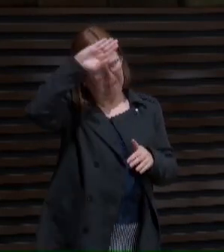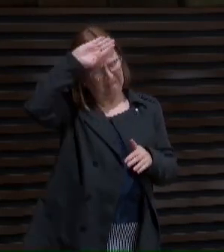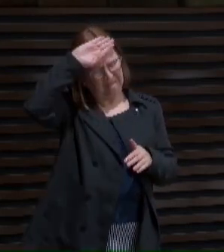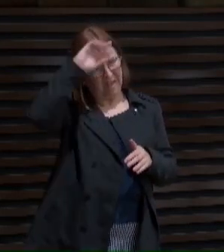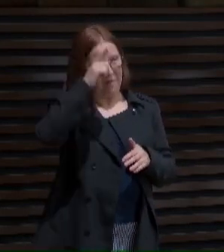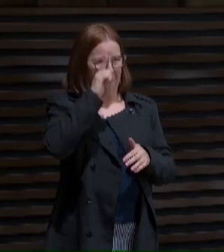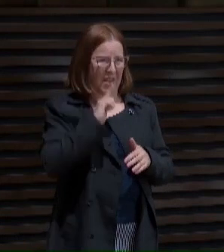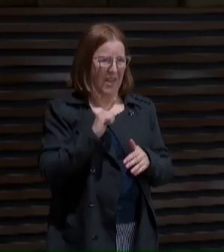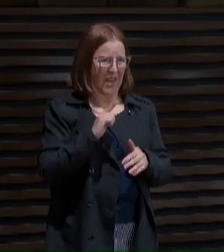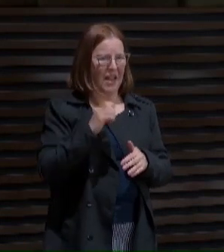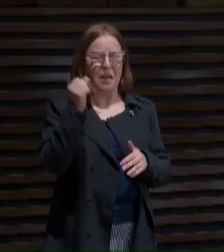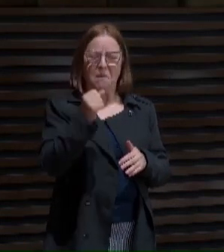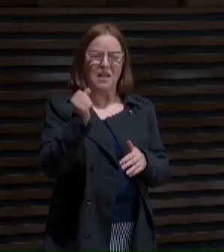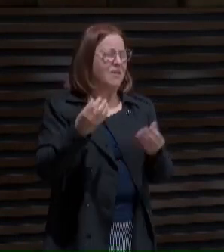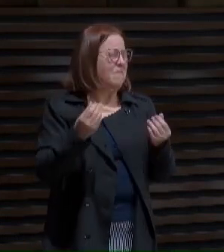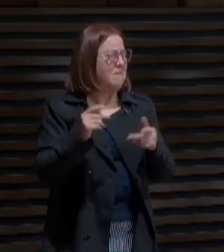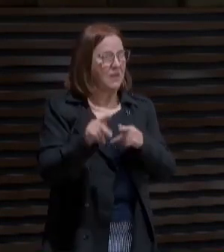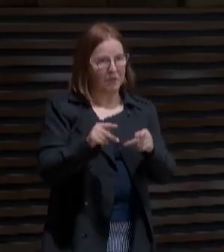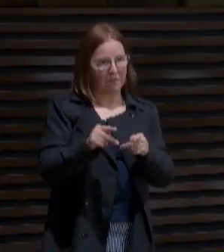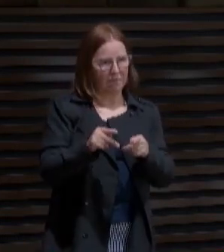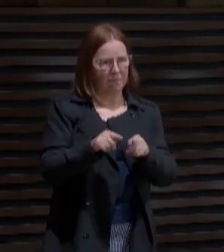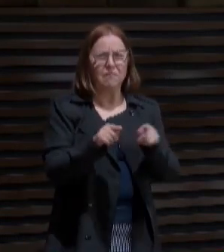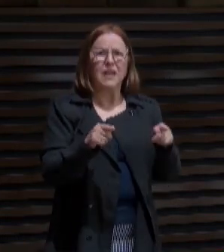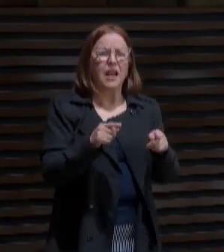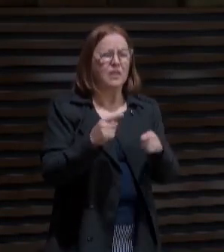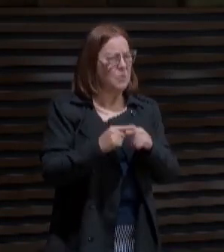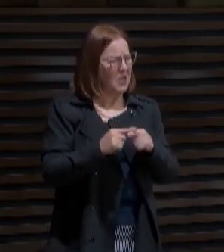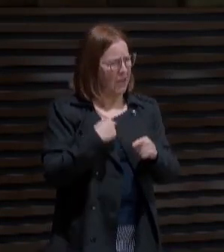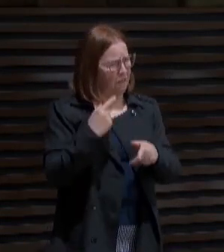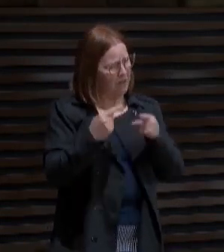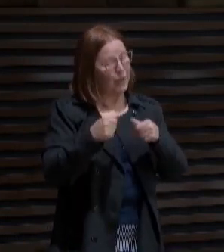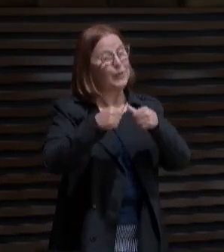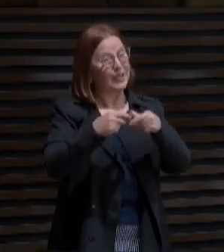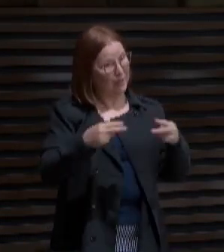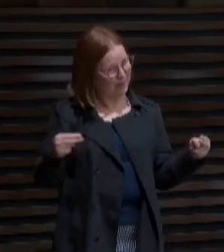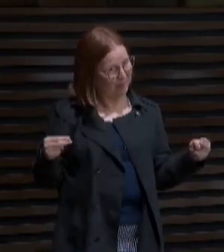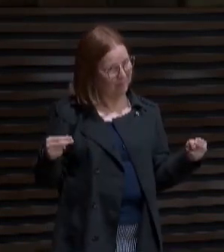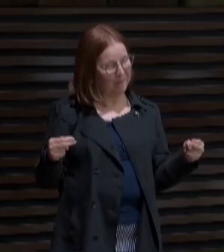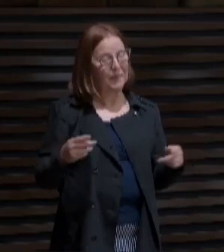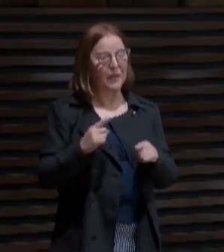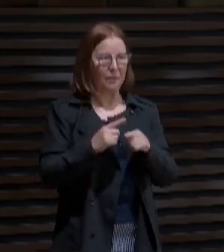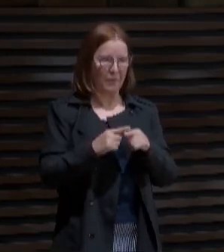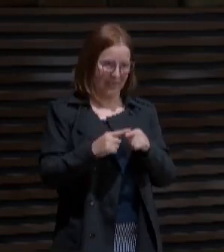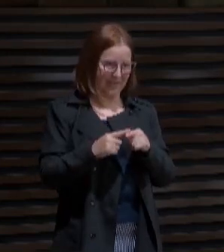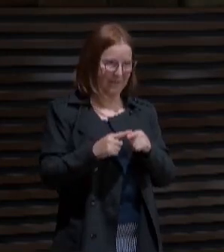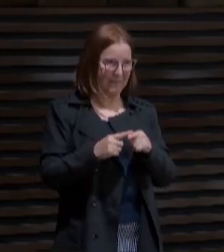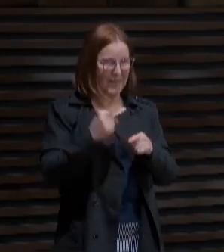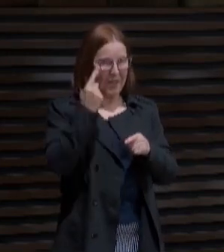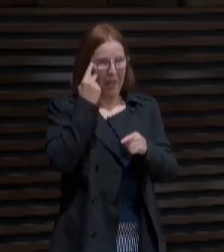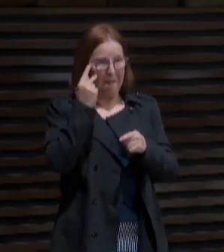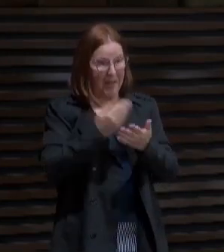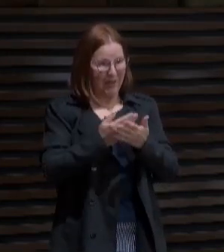pessoas. Bom, mas por que eu estou falando isso? Porque para introduzir esse texto,